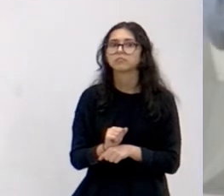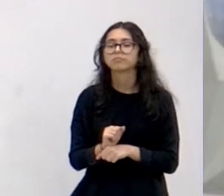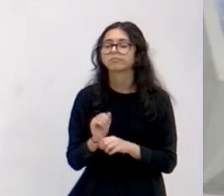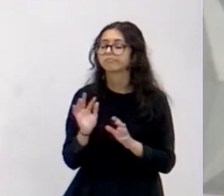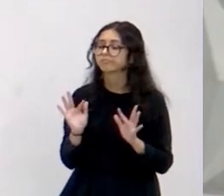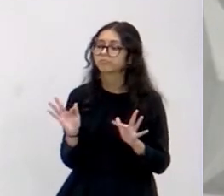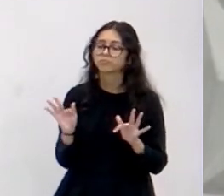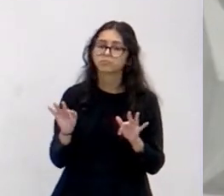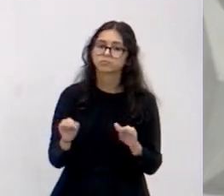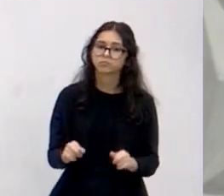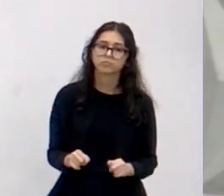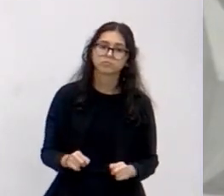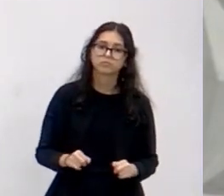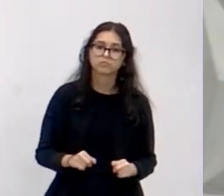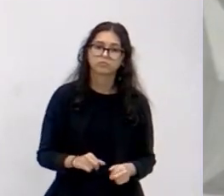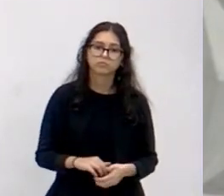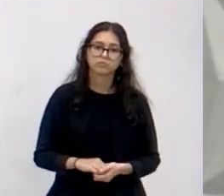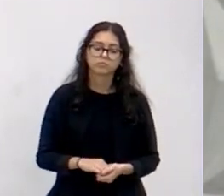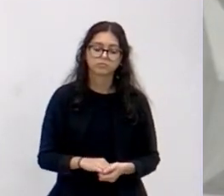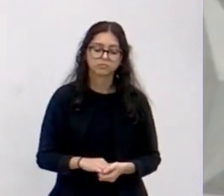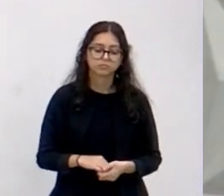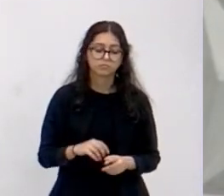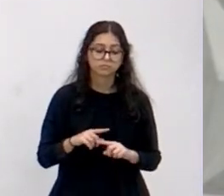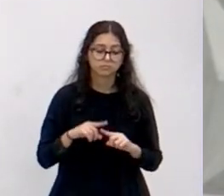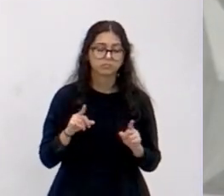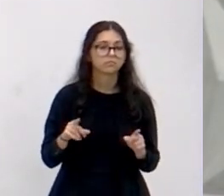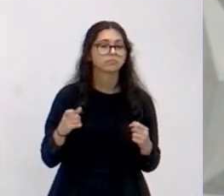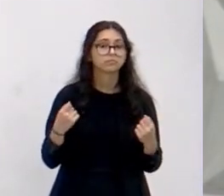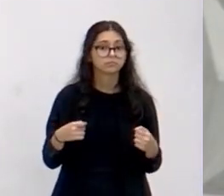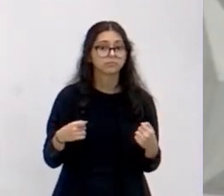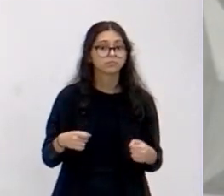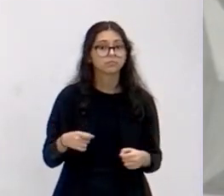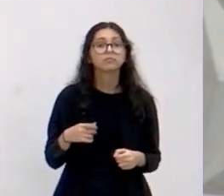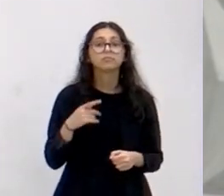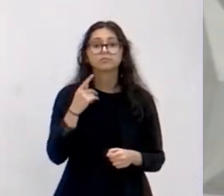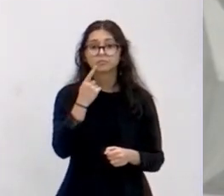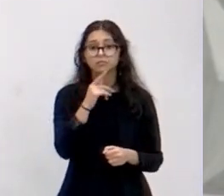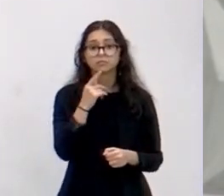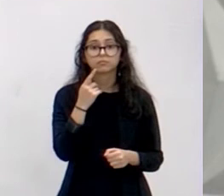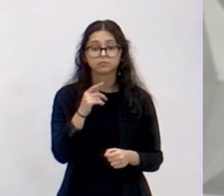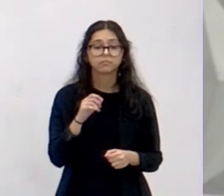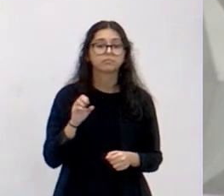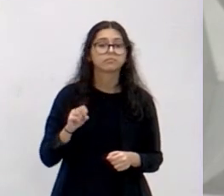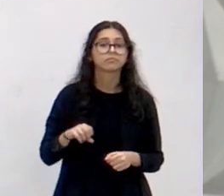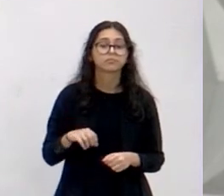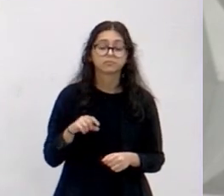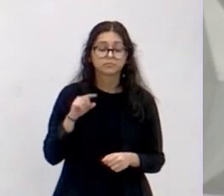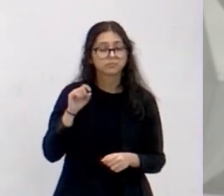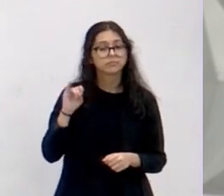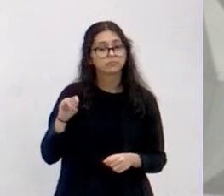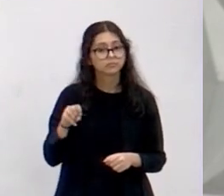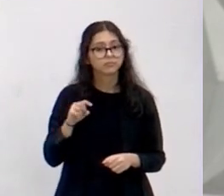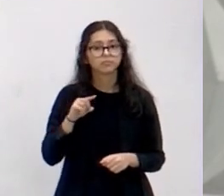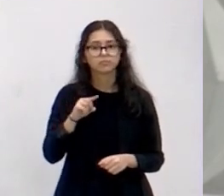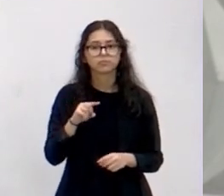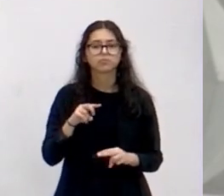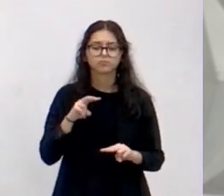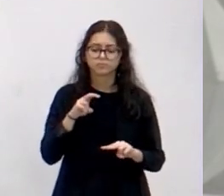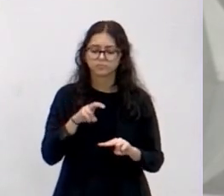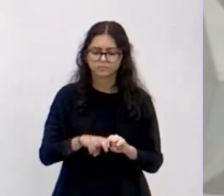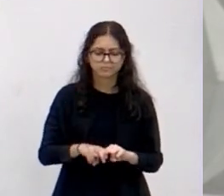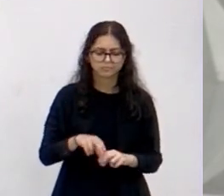iniciativa para nada então deixa só lhe dizer uma coisa se você está sentado e debaixo de um arbusto Está